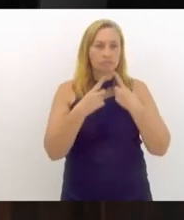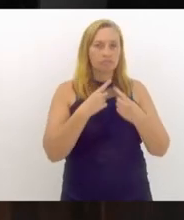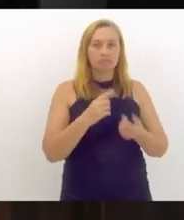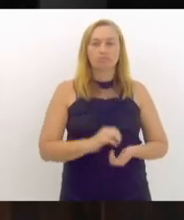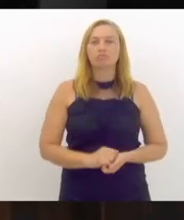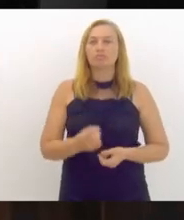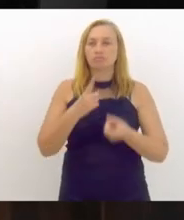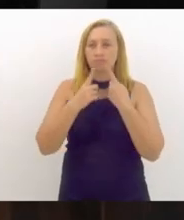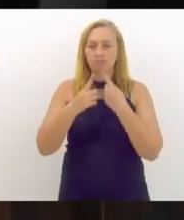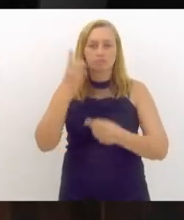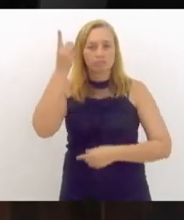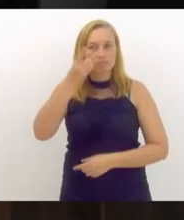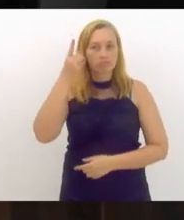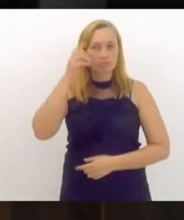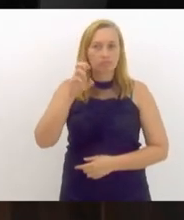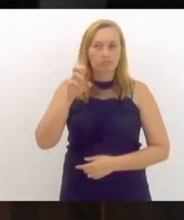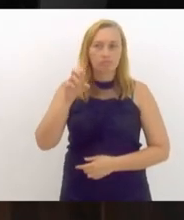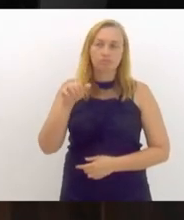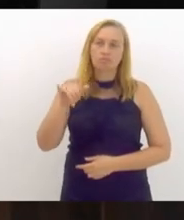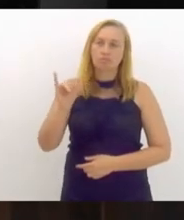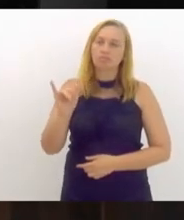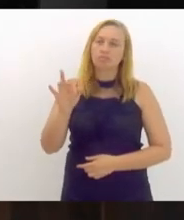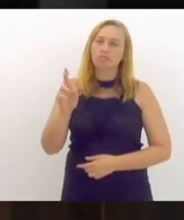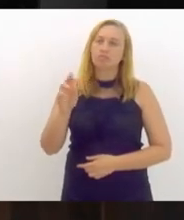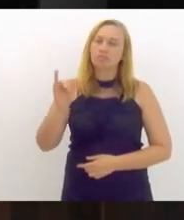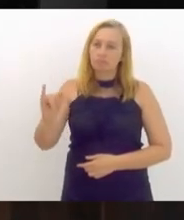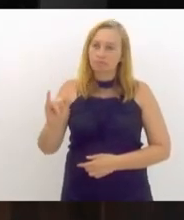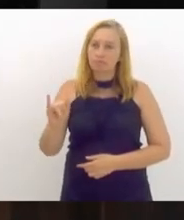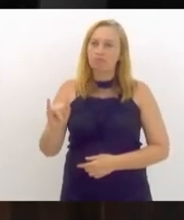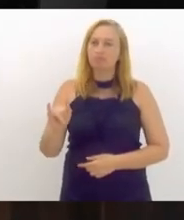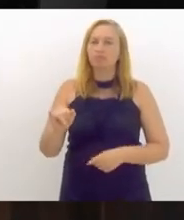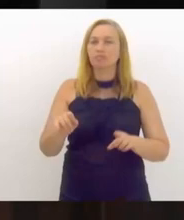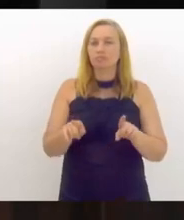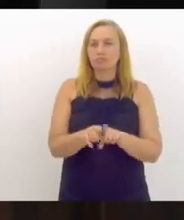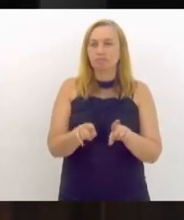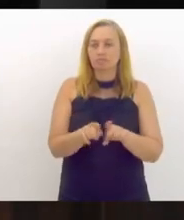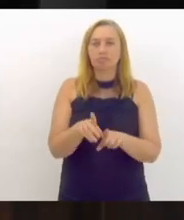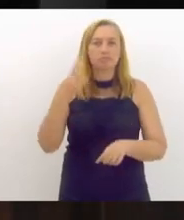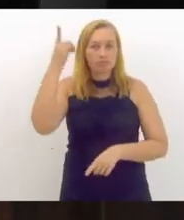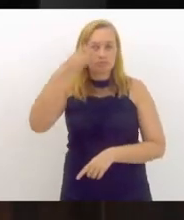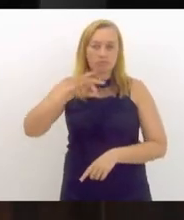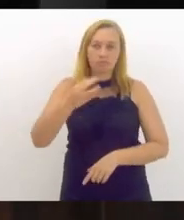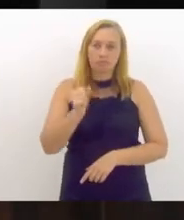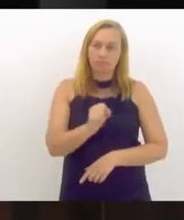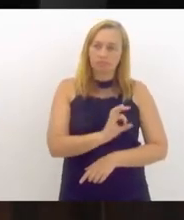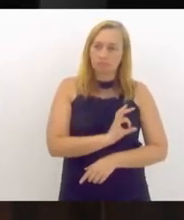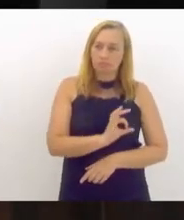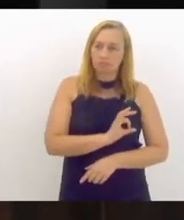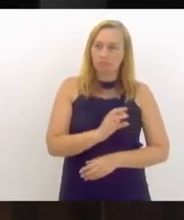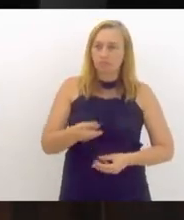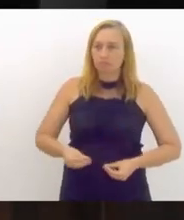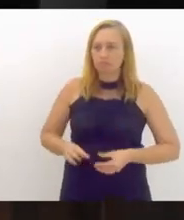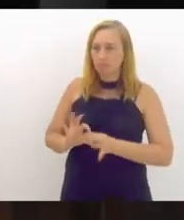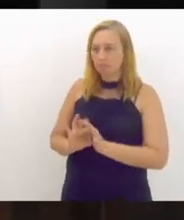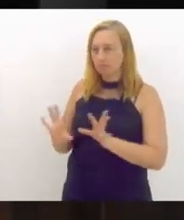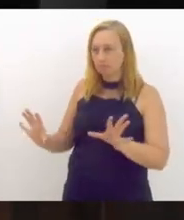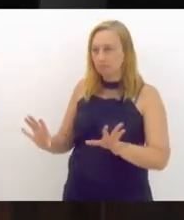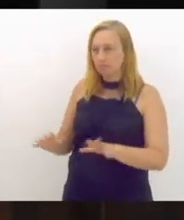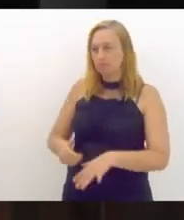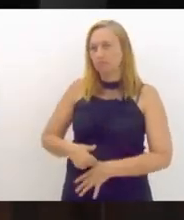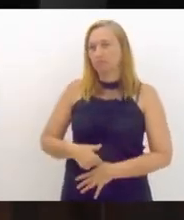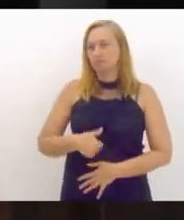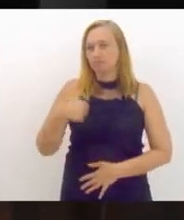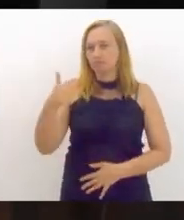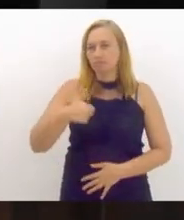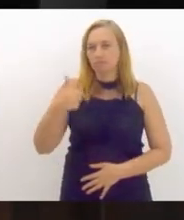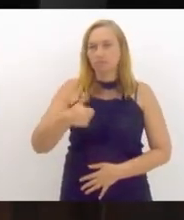discutir, deputado Iuri e deputada Marta Rocha. Ele gentilmente cedeu a primeira... Boa